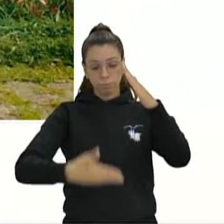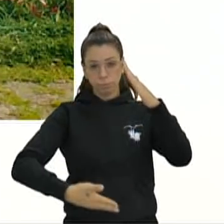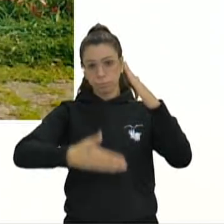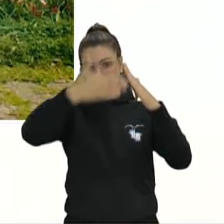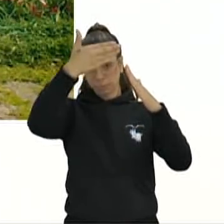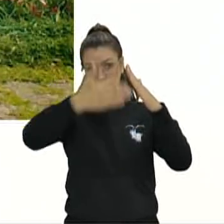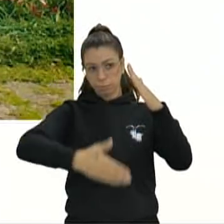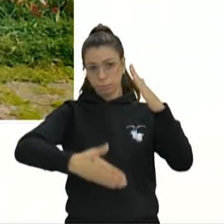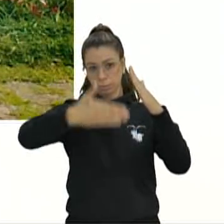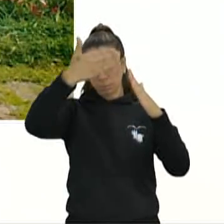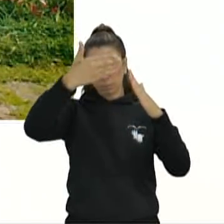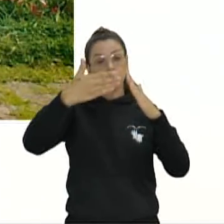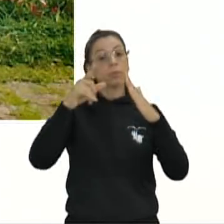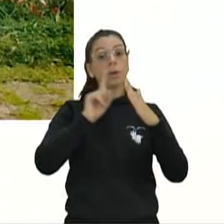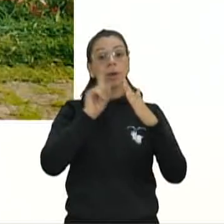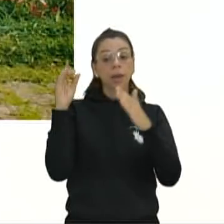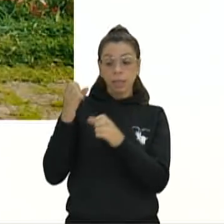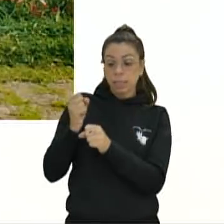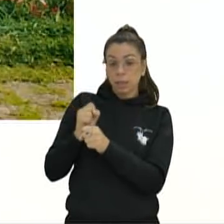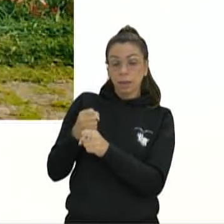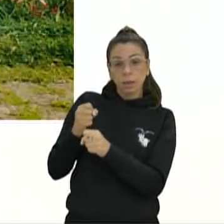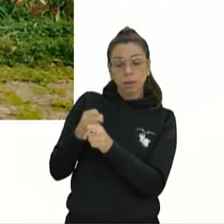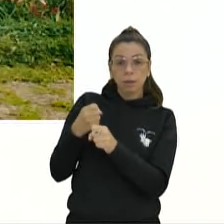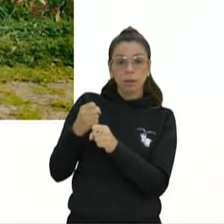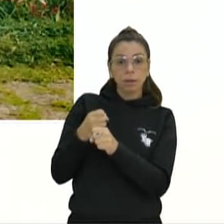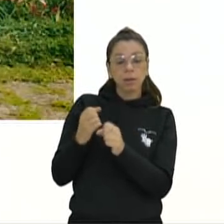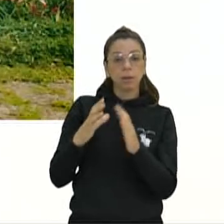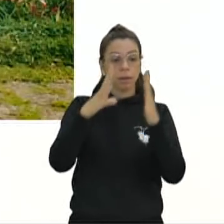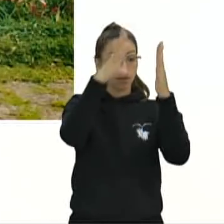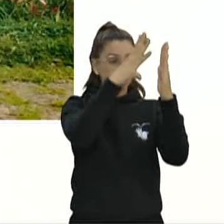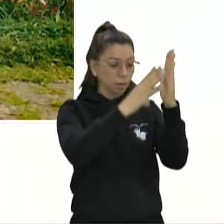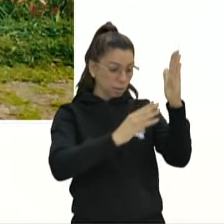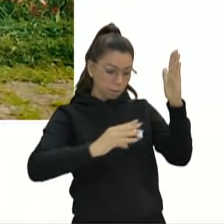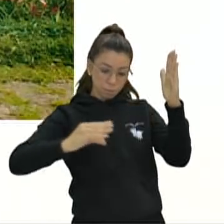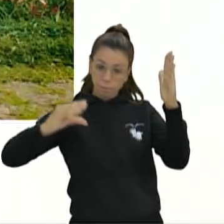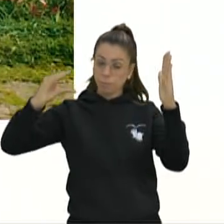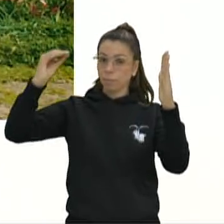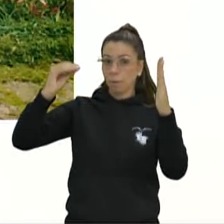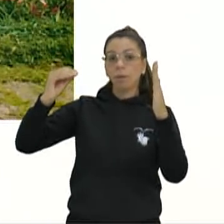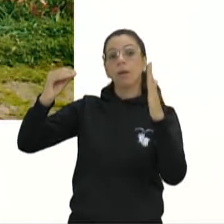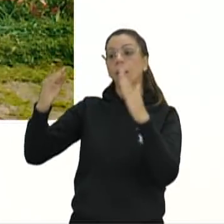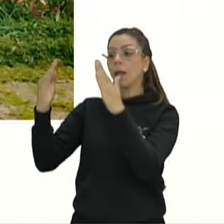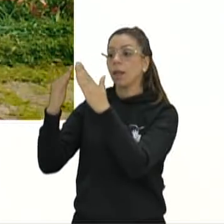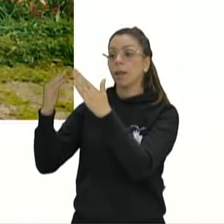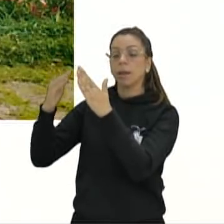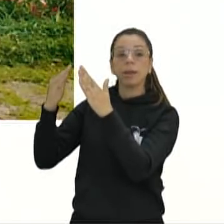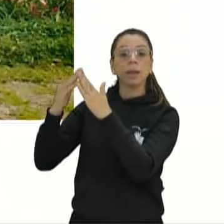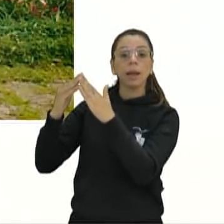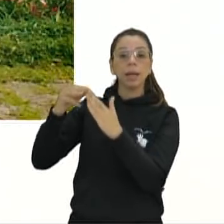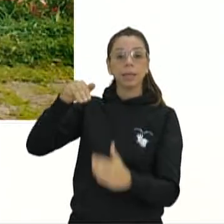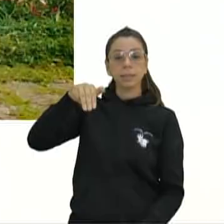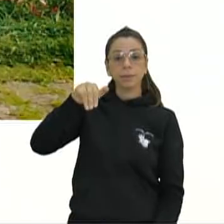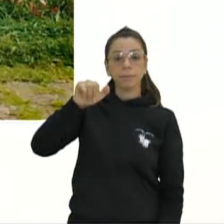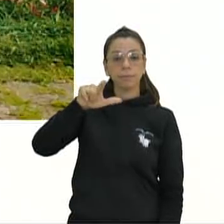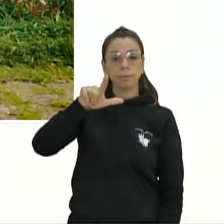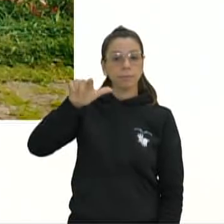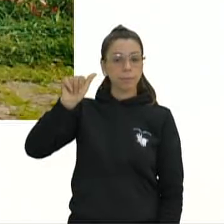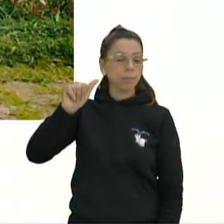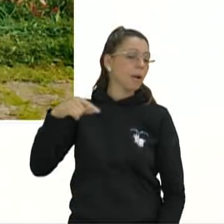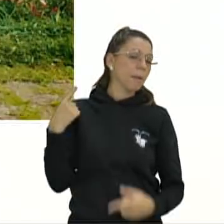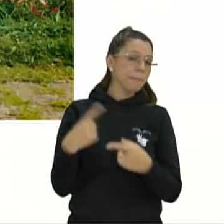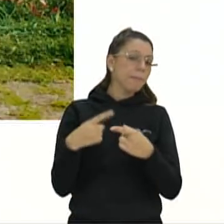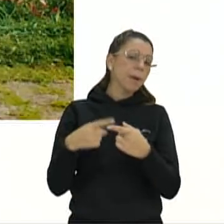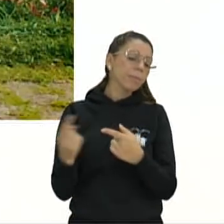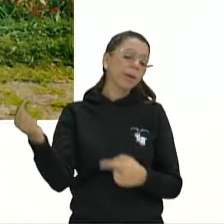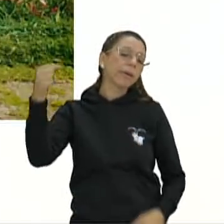atrás, tá? Essa construção é a réplica da fachada da Casa Milá. Mas o que aconteceu? Por que nós estamos